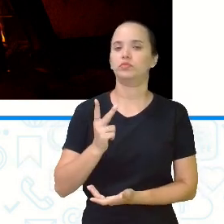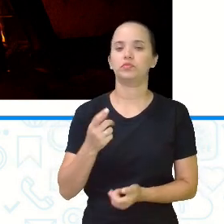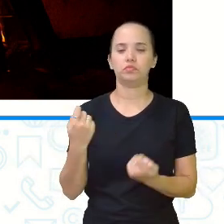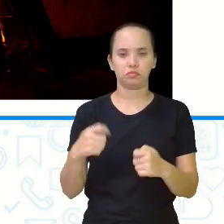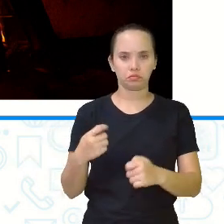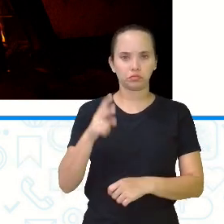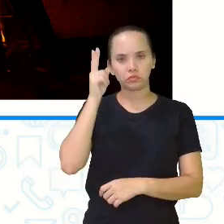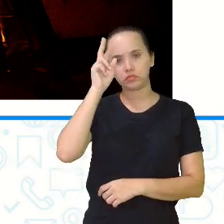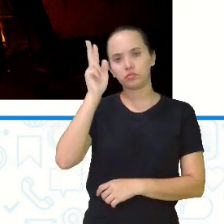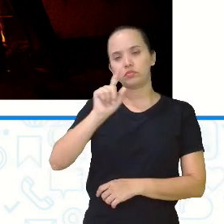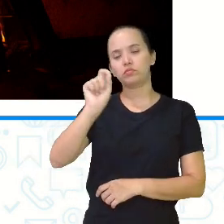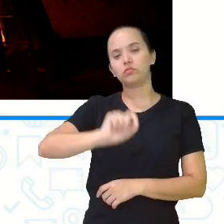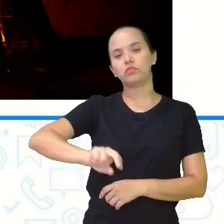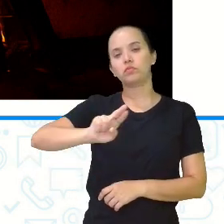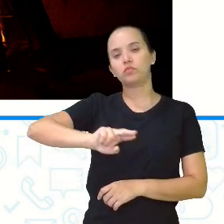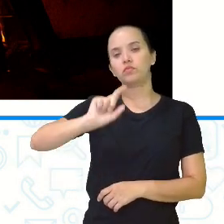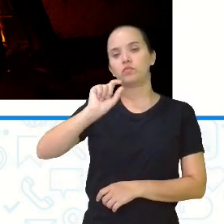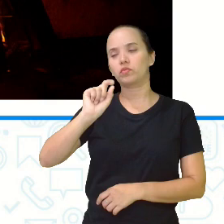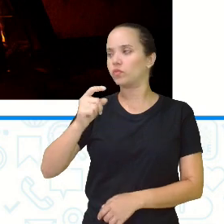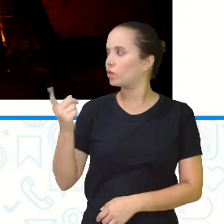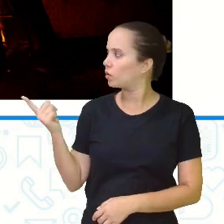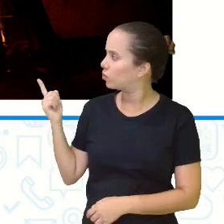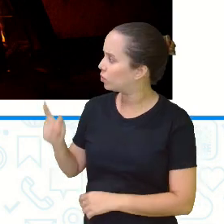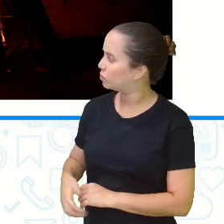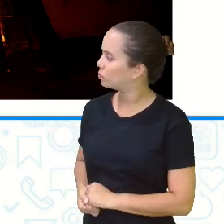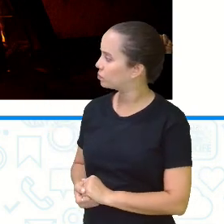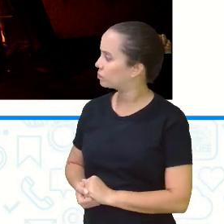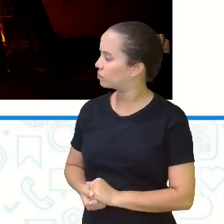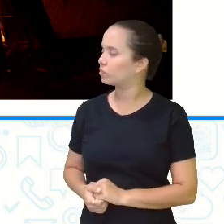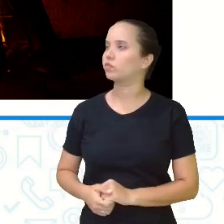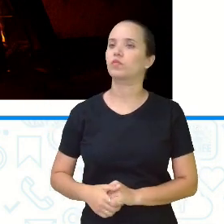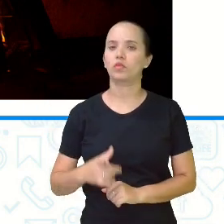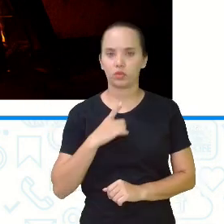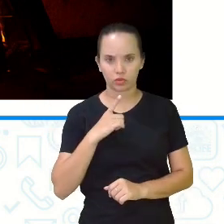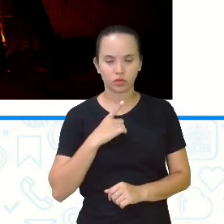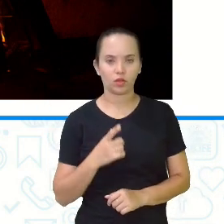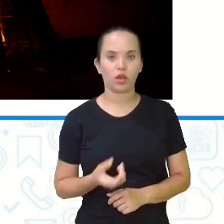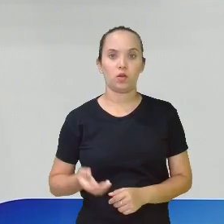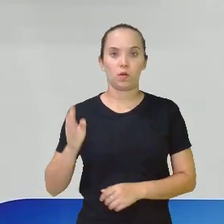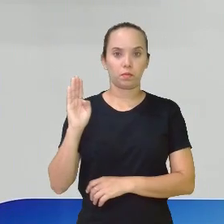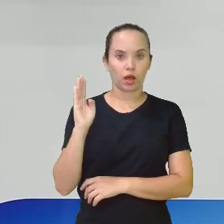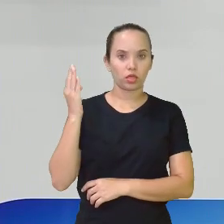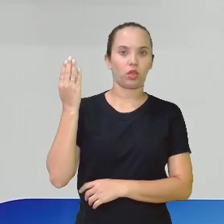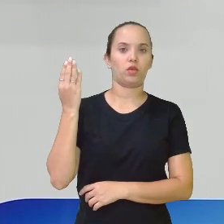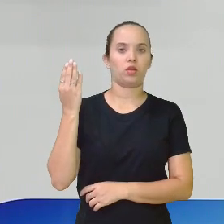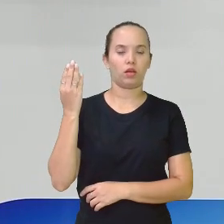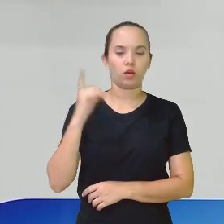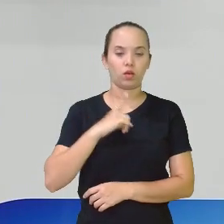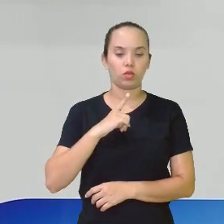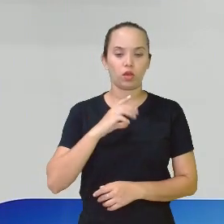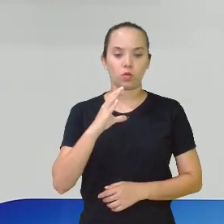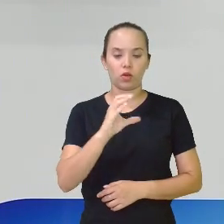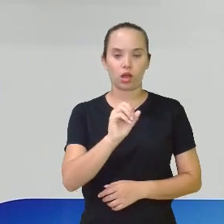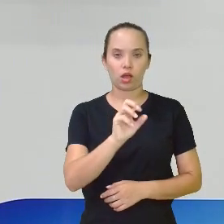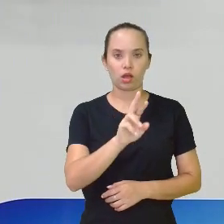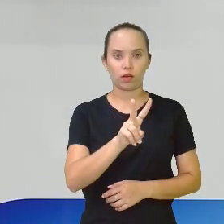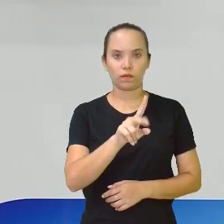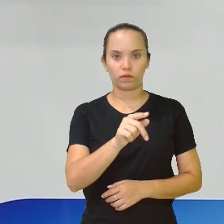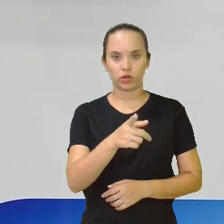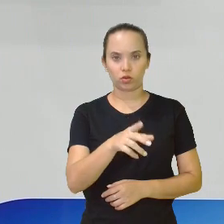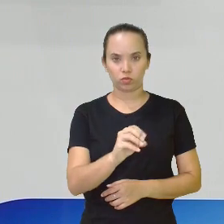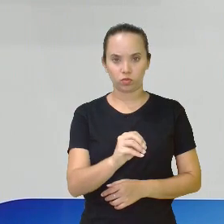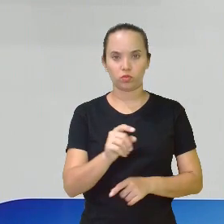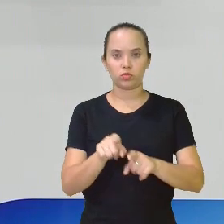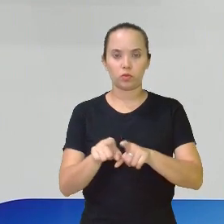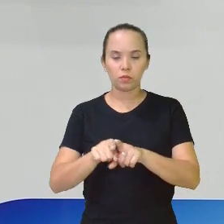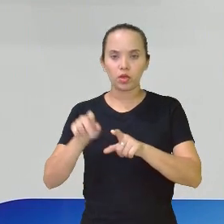os elementos que a gente precisa utilizar? Eu tenho a madeira ali, o carvão, eu tenho o ar, que é o